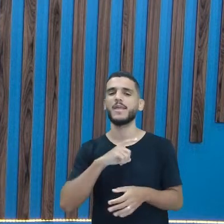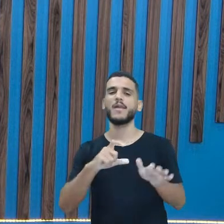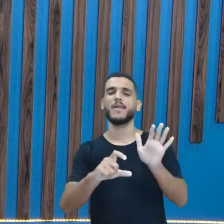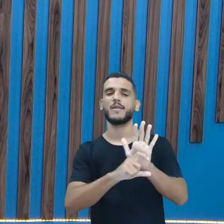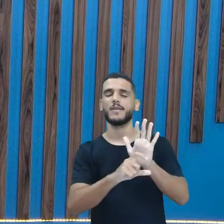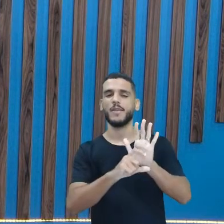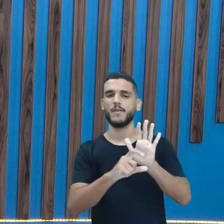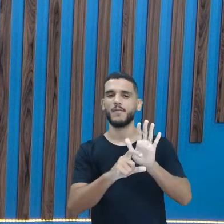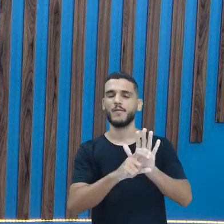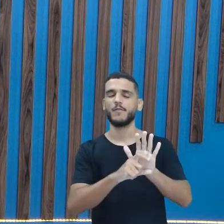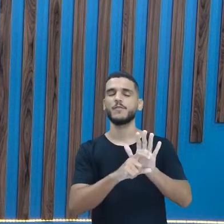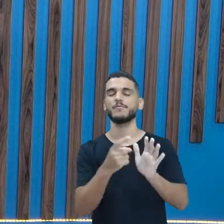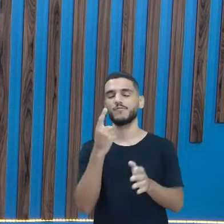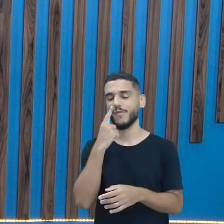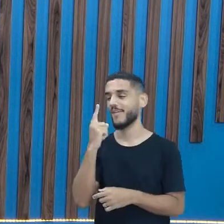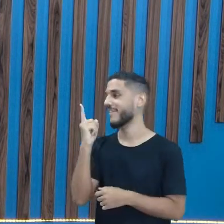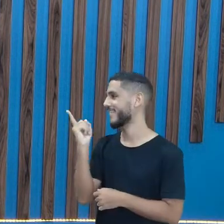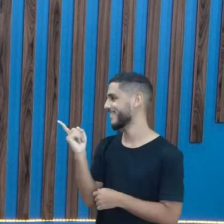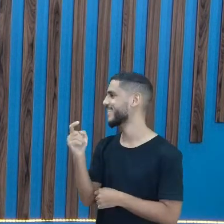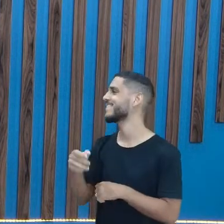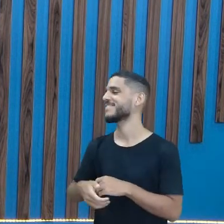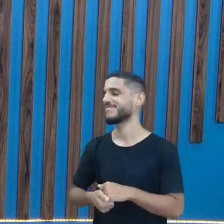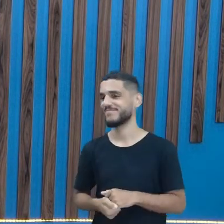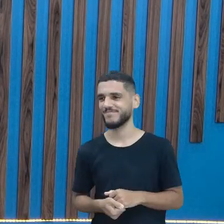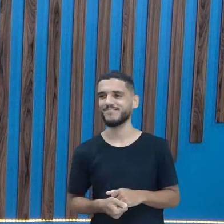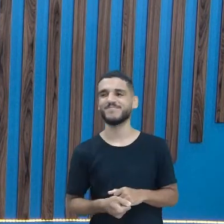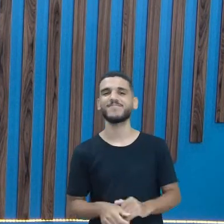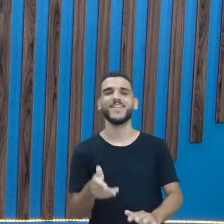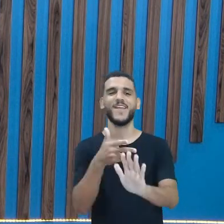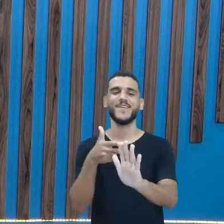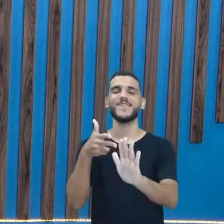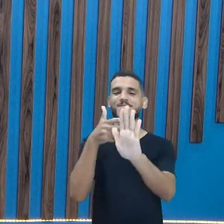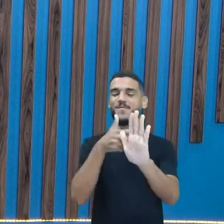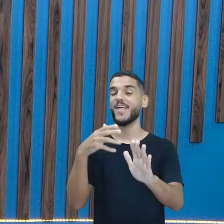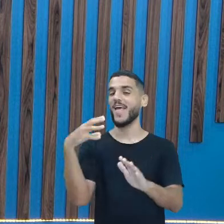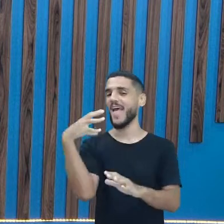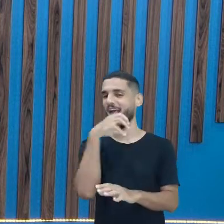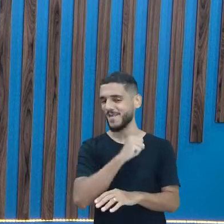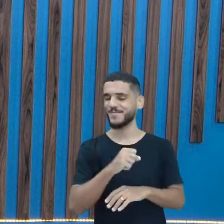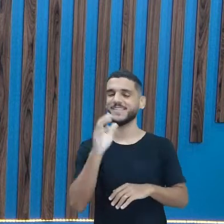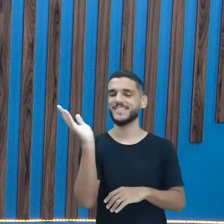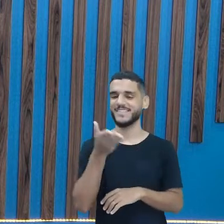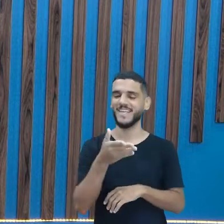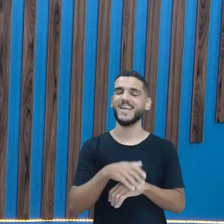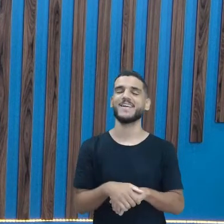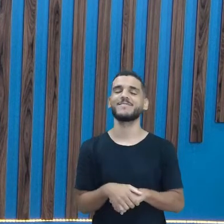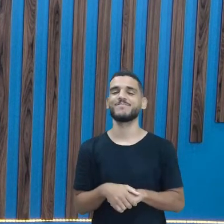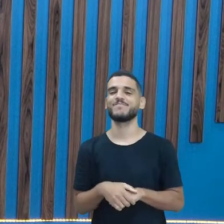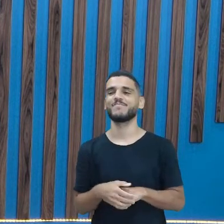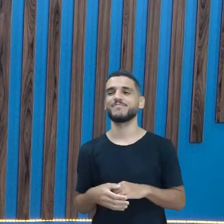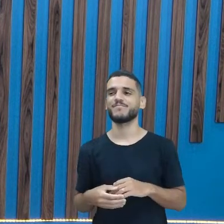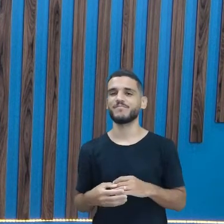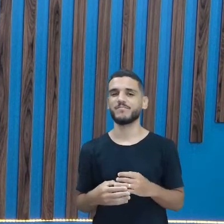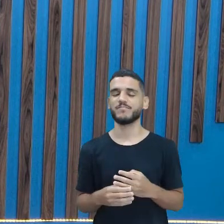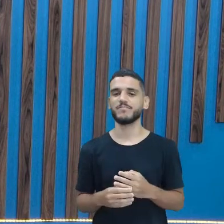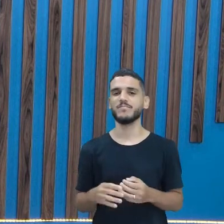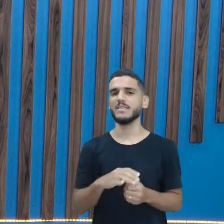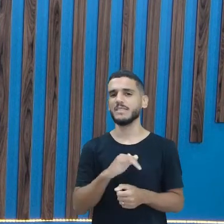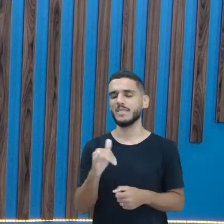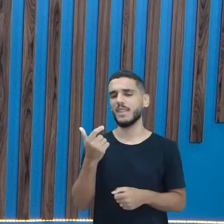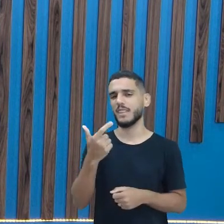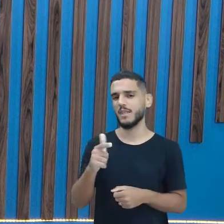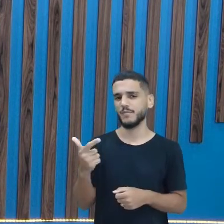Code. Então, apareceu o QR Code, a produção foi ligeira no gatilho aí, né? Já colocou pra gente. Então, se você não